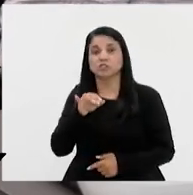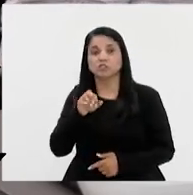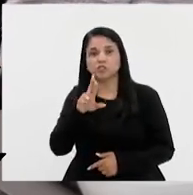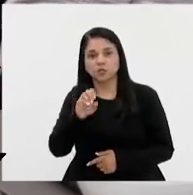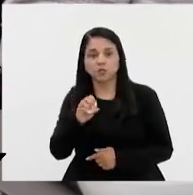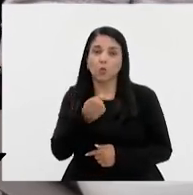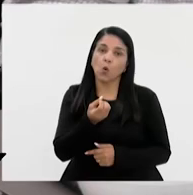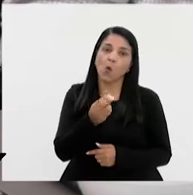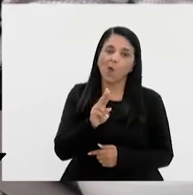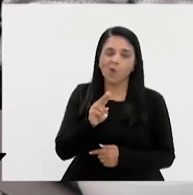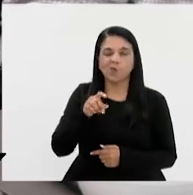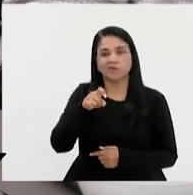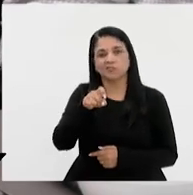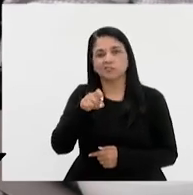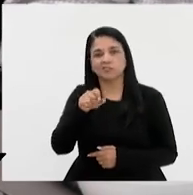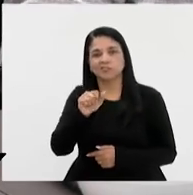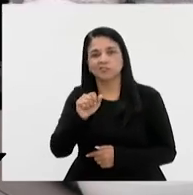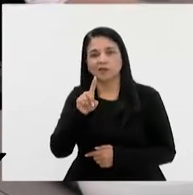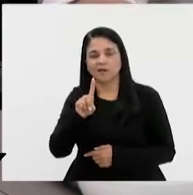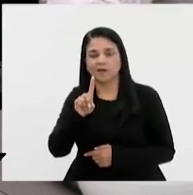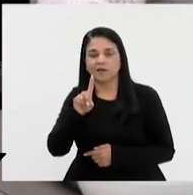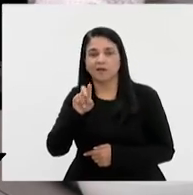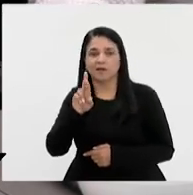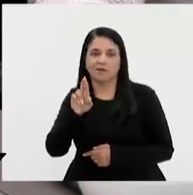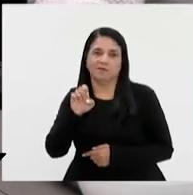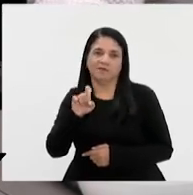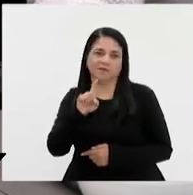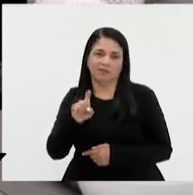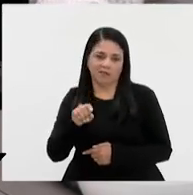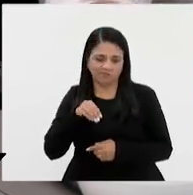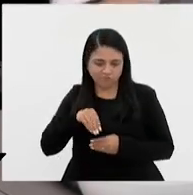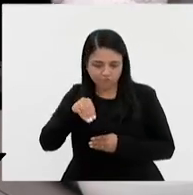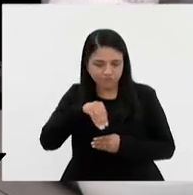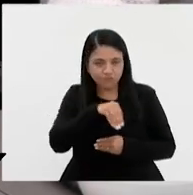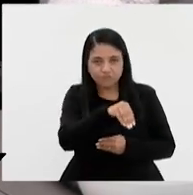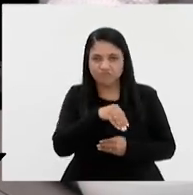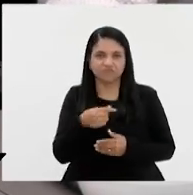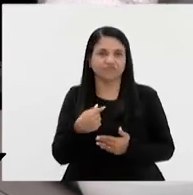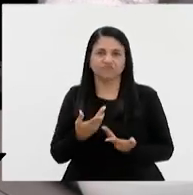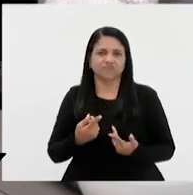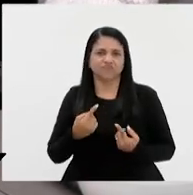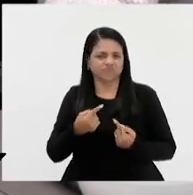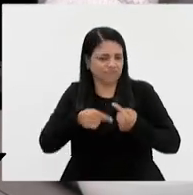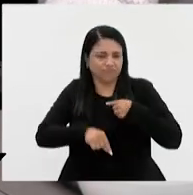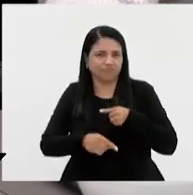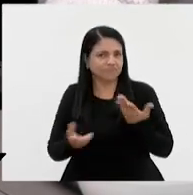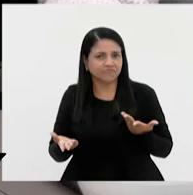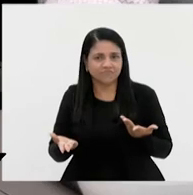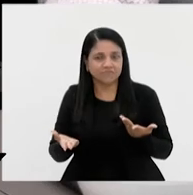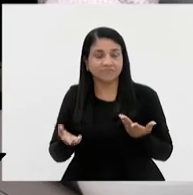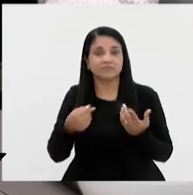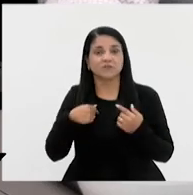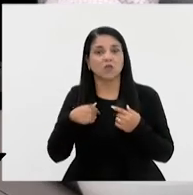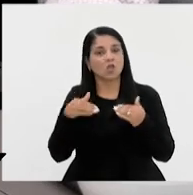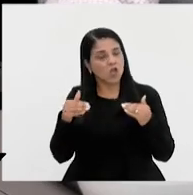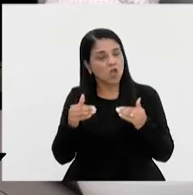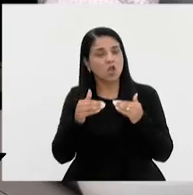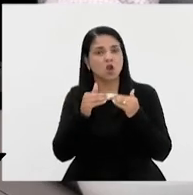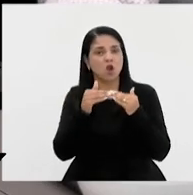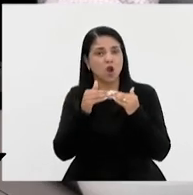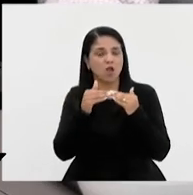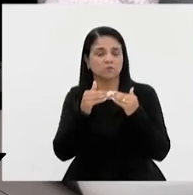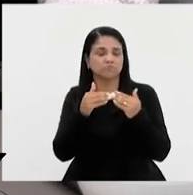Ou esporte que não... Então, eu, concordando que é constitucional e concordando que não está eivado de nenhum tipo